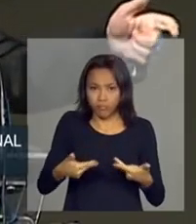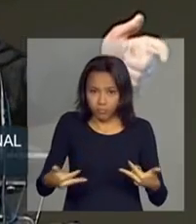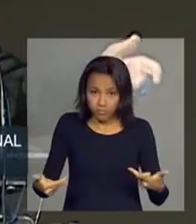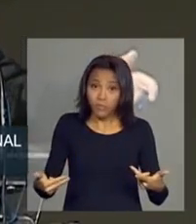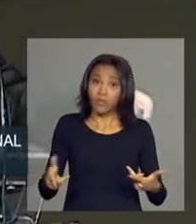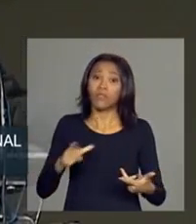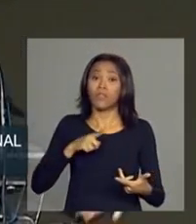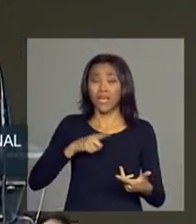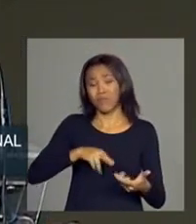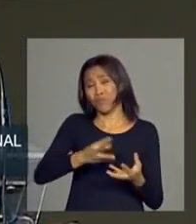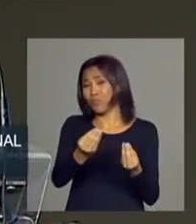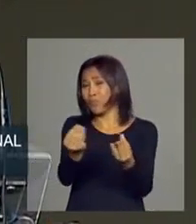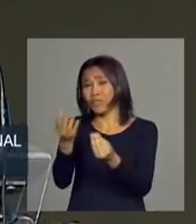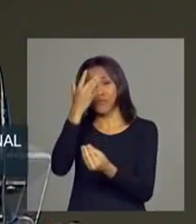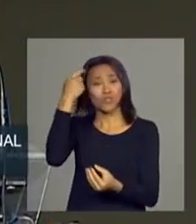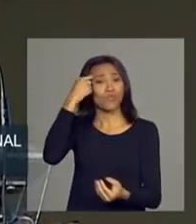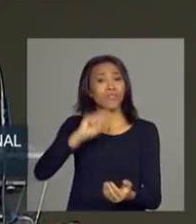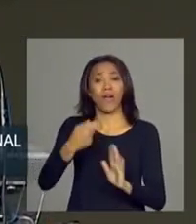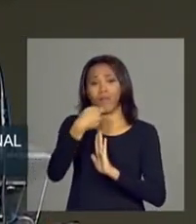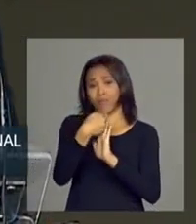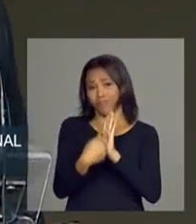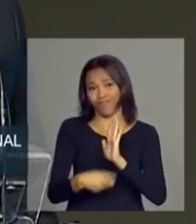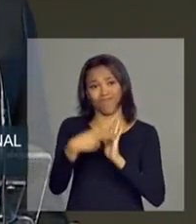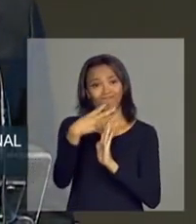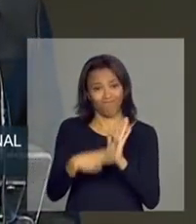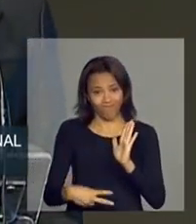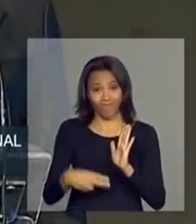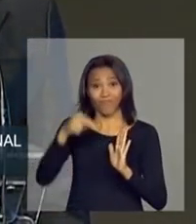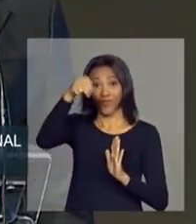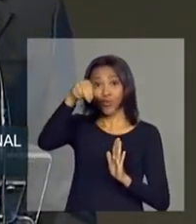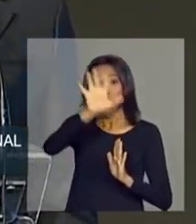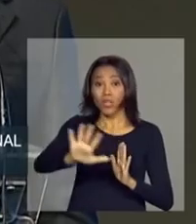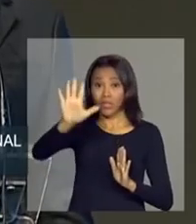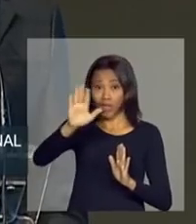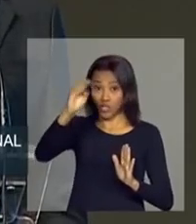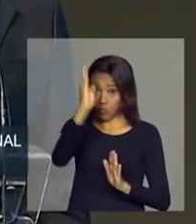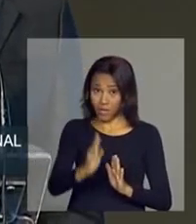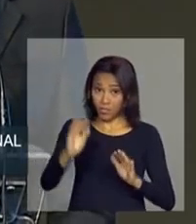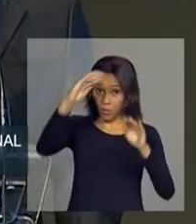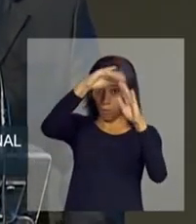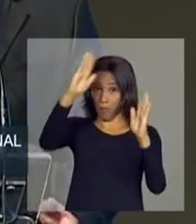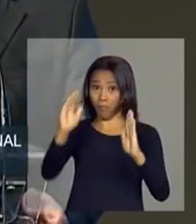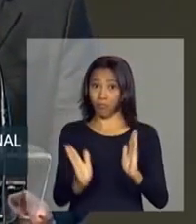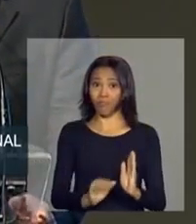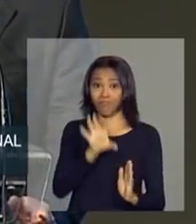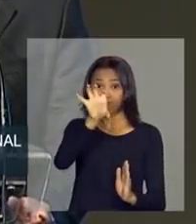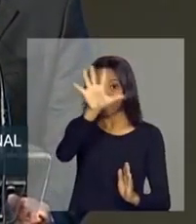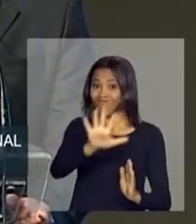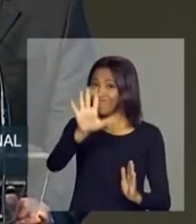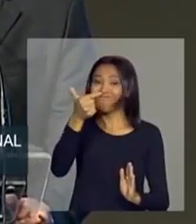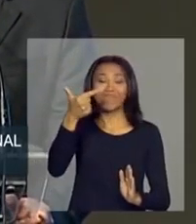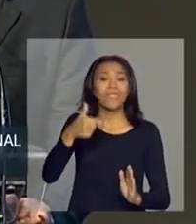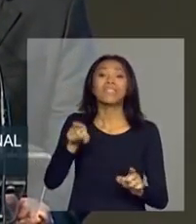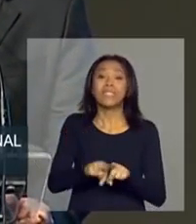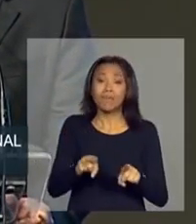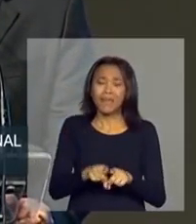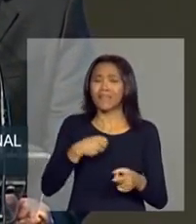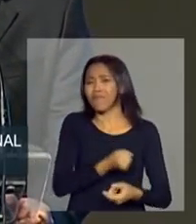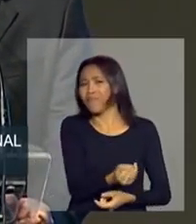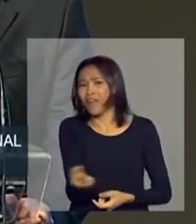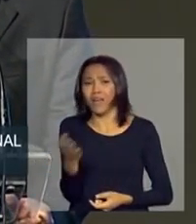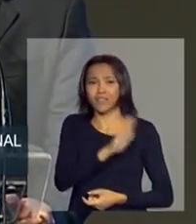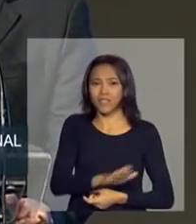mais, que é preciso gerar empregos de mais qualidades, que é preciso enfrentar o desafio do conhecimento.